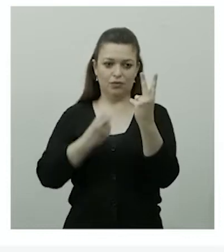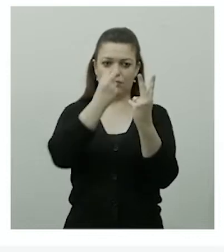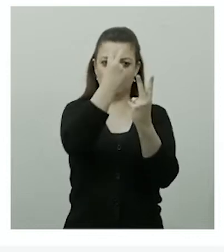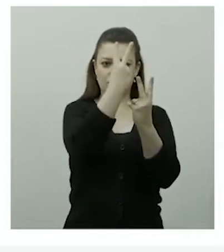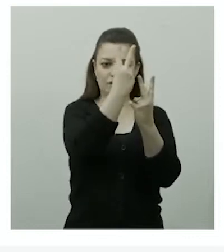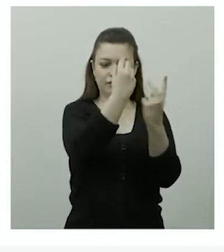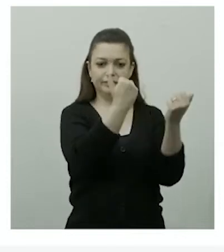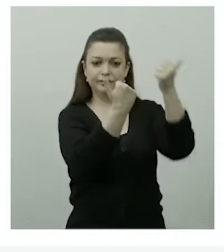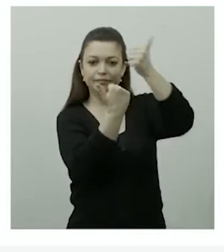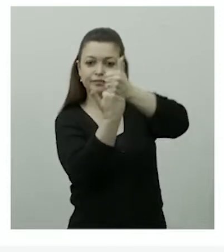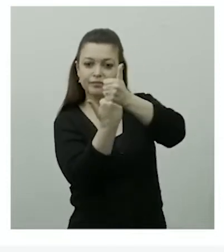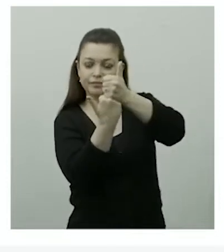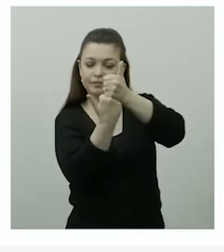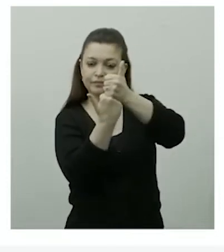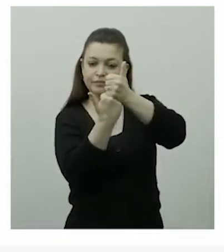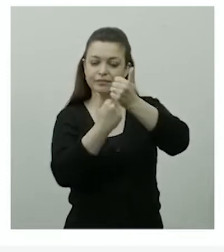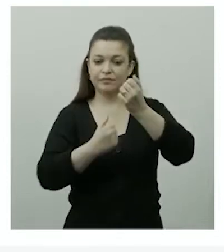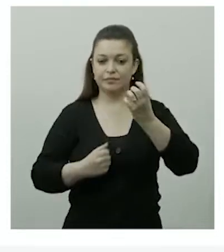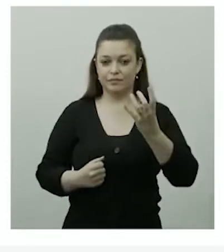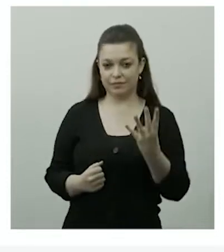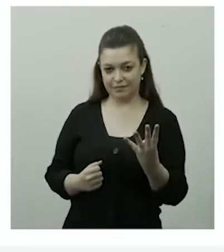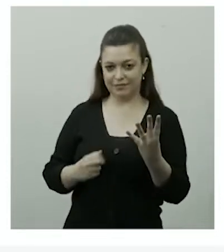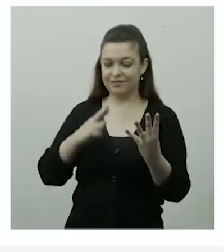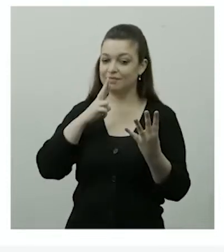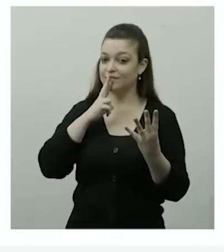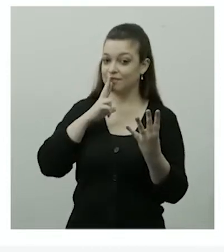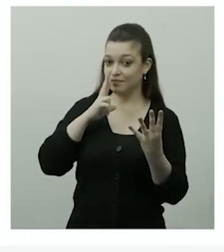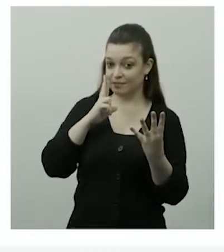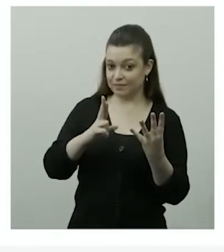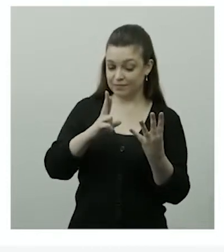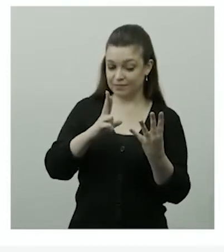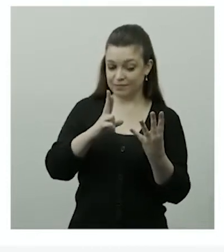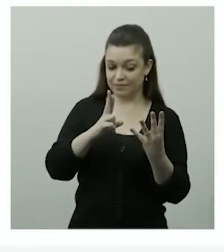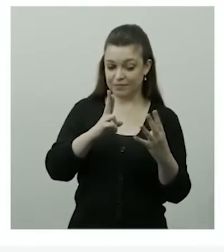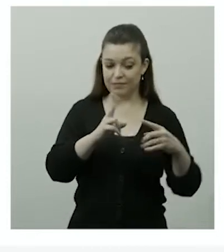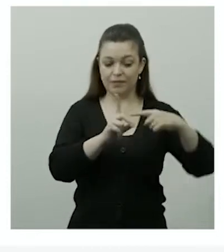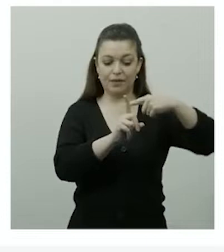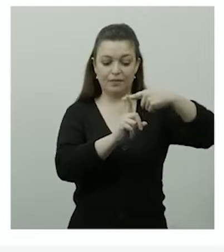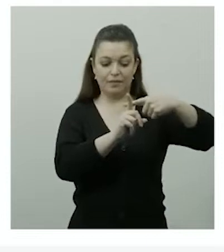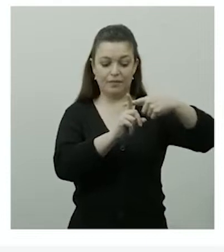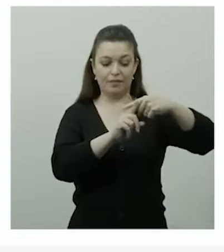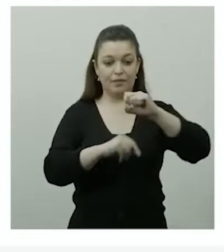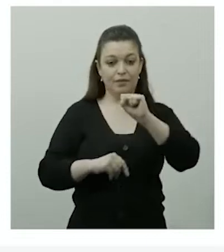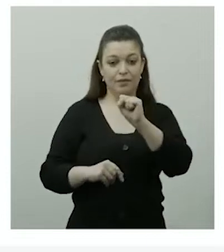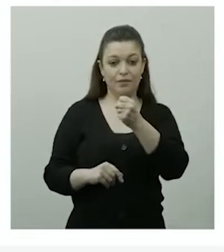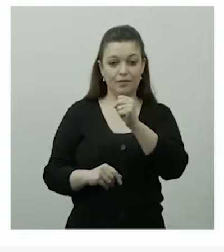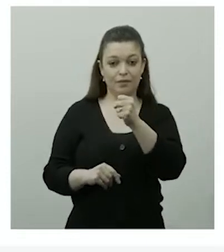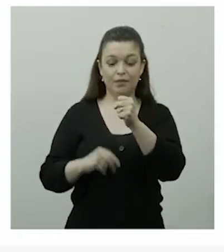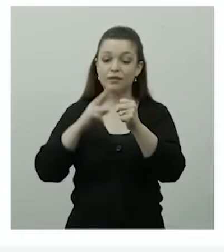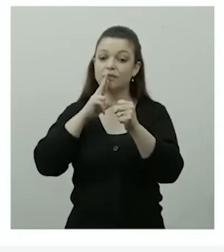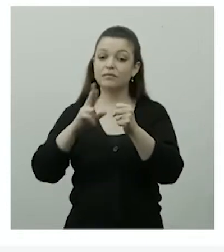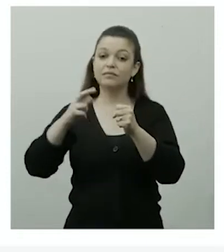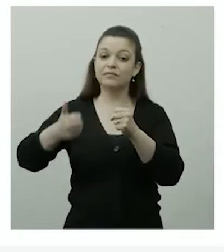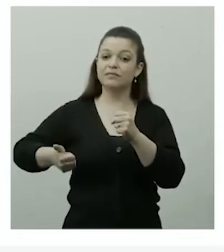ao quadrado pelo resultado 4 mais 8, ficam